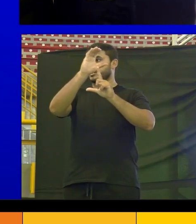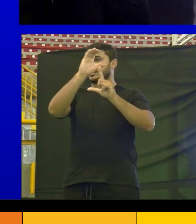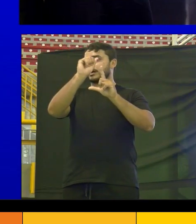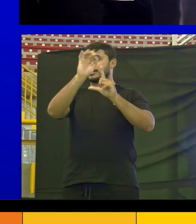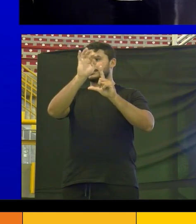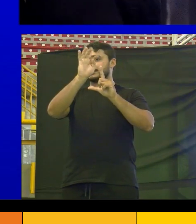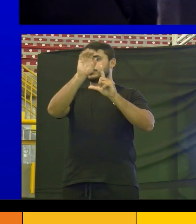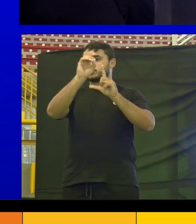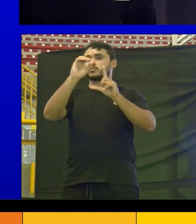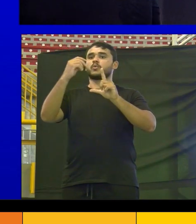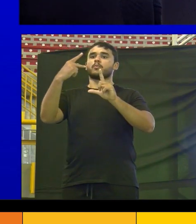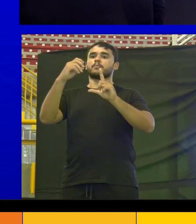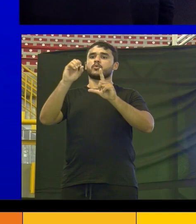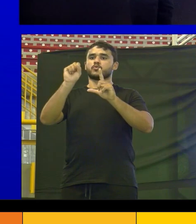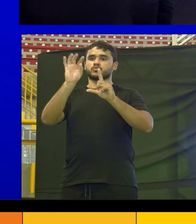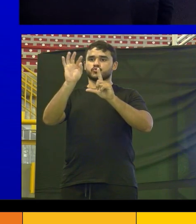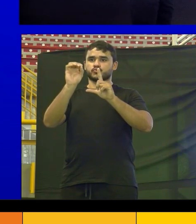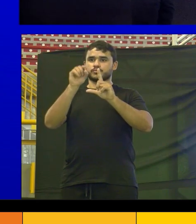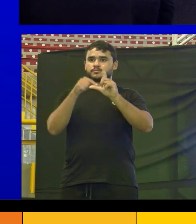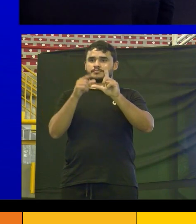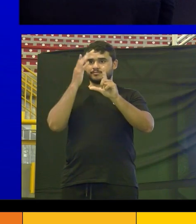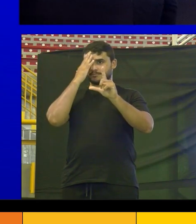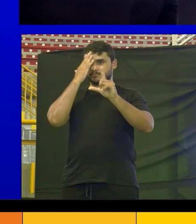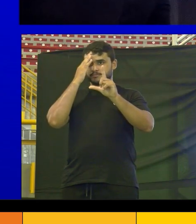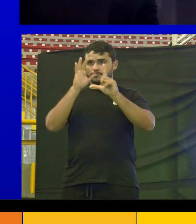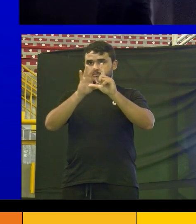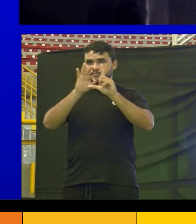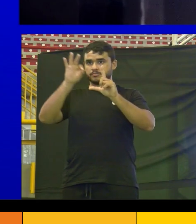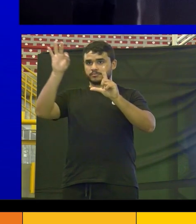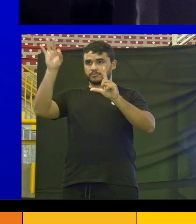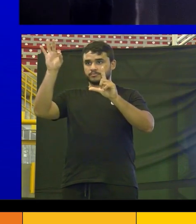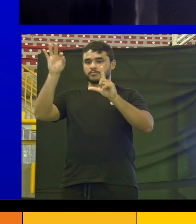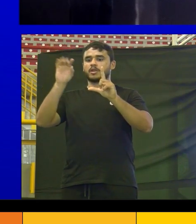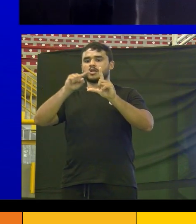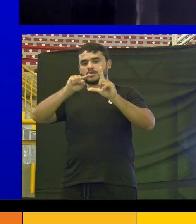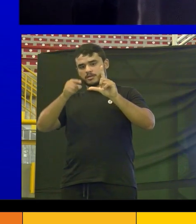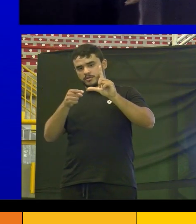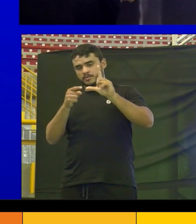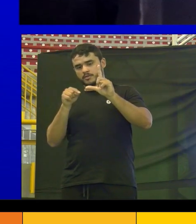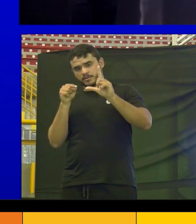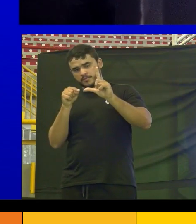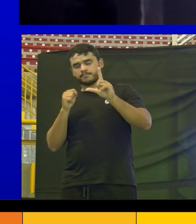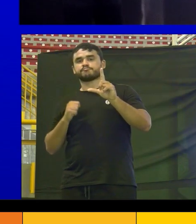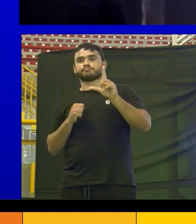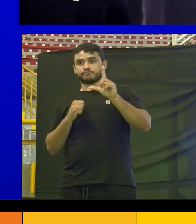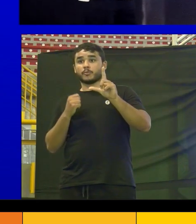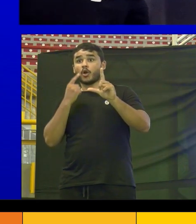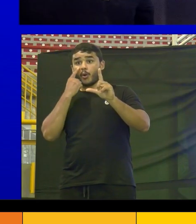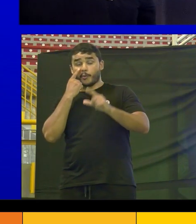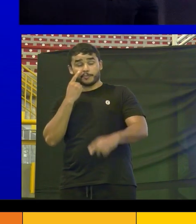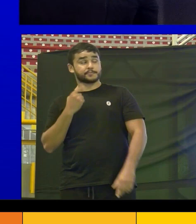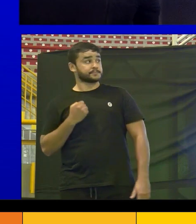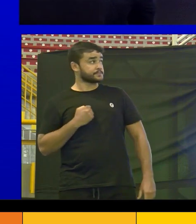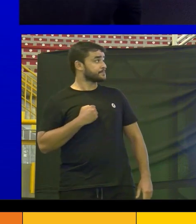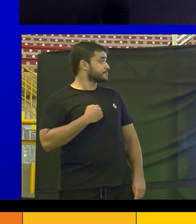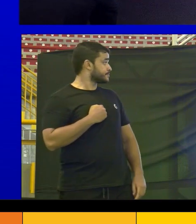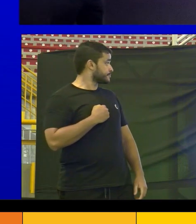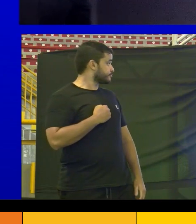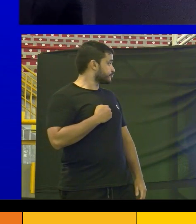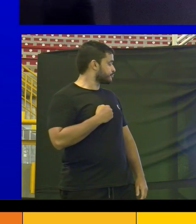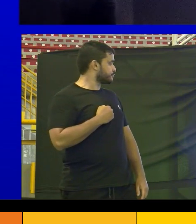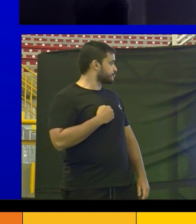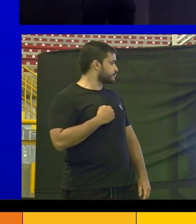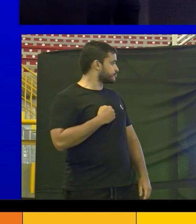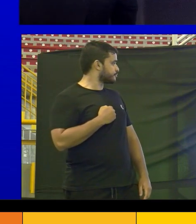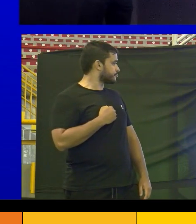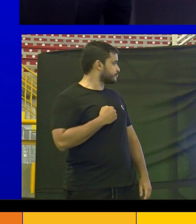veja, aqui eu tenho o ponto 20 e aqui eu tenho o ponto 5. Olha só esse segmento.